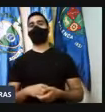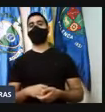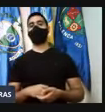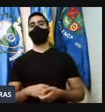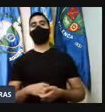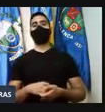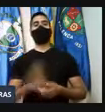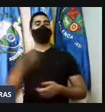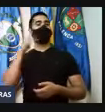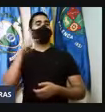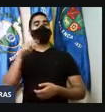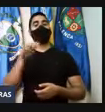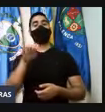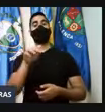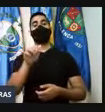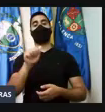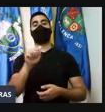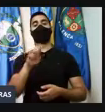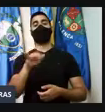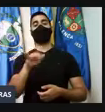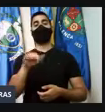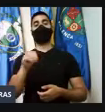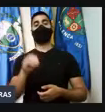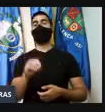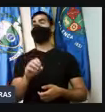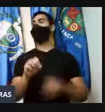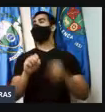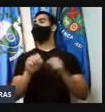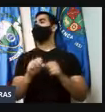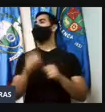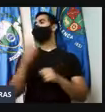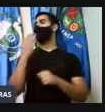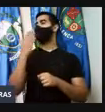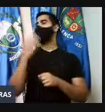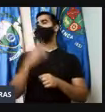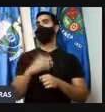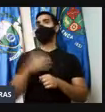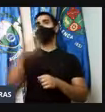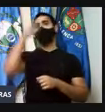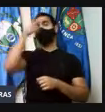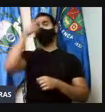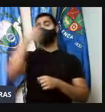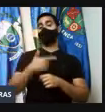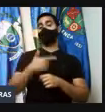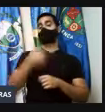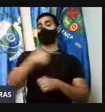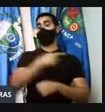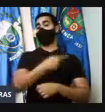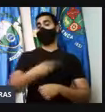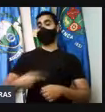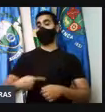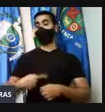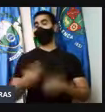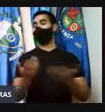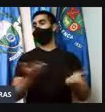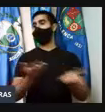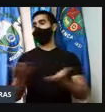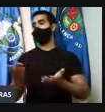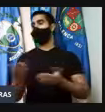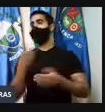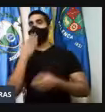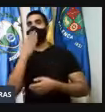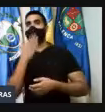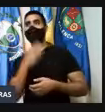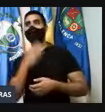Fábio Antônio, no uso das suas atribuições, requer o excelentíssimo senhor vice-presidente que encaminhe o presente requerimento